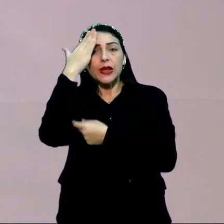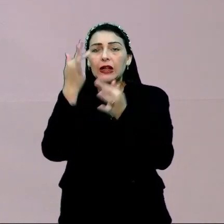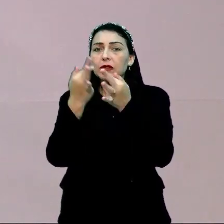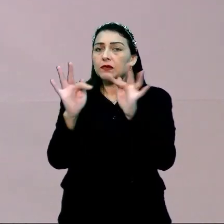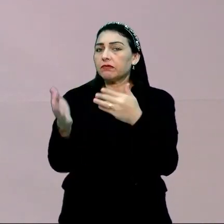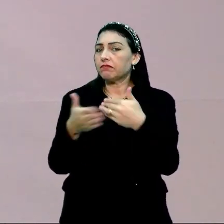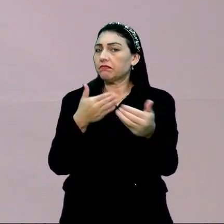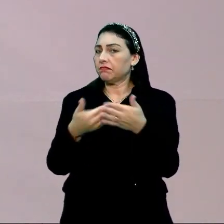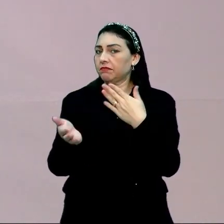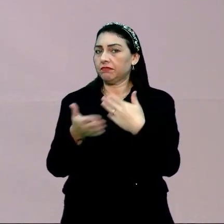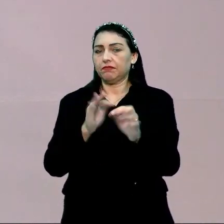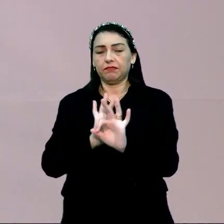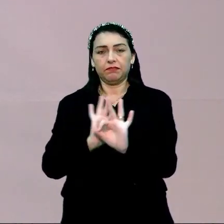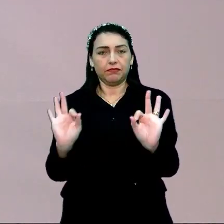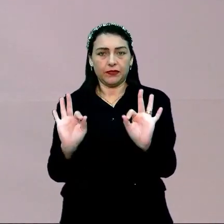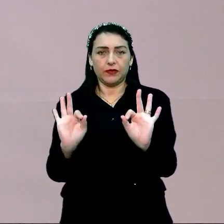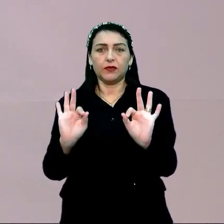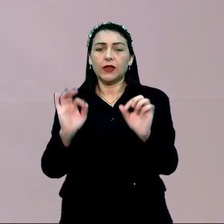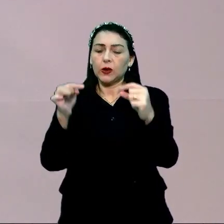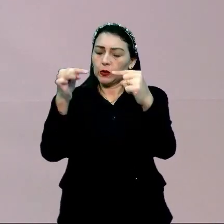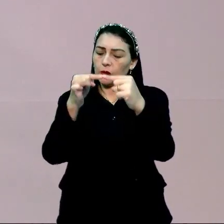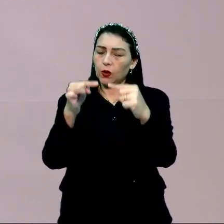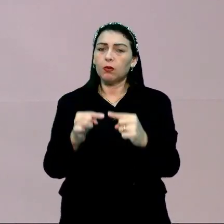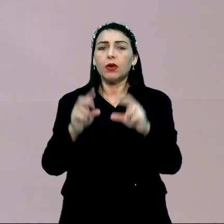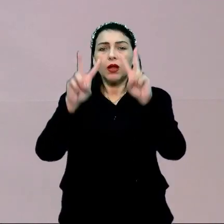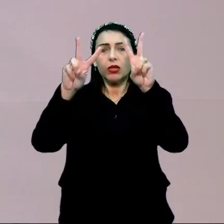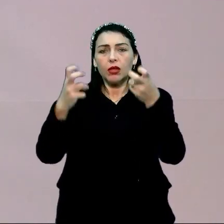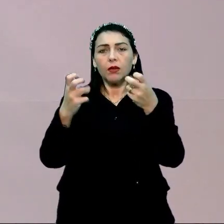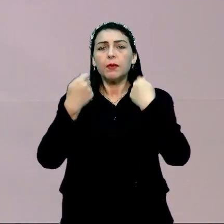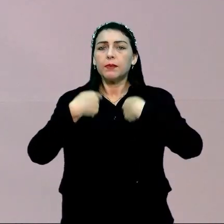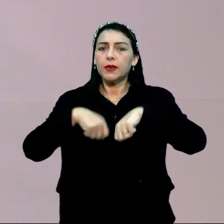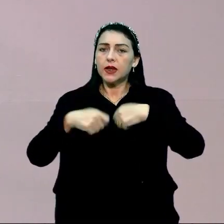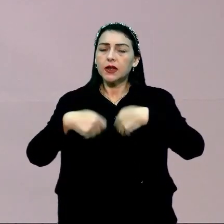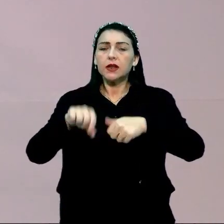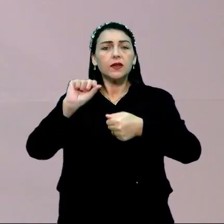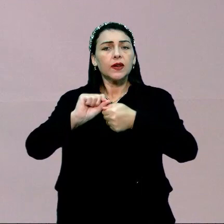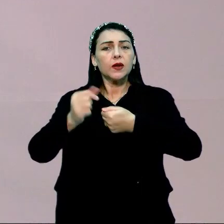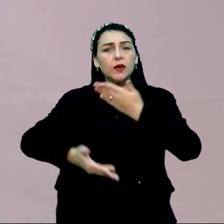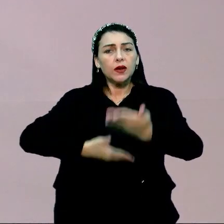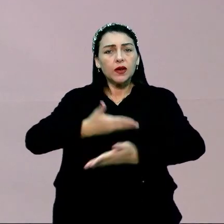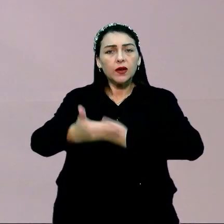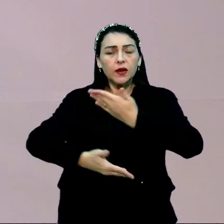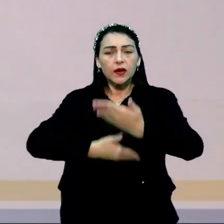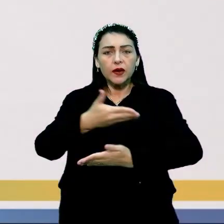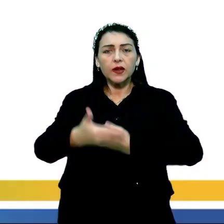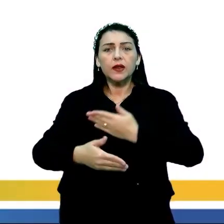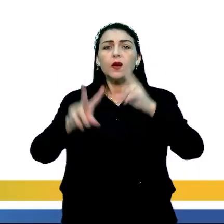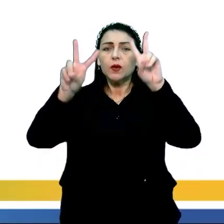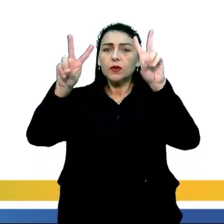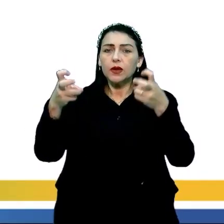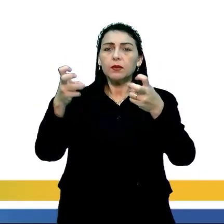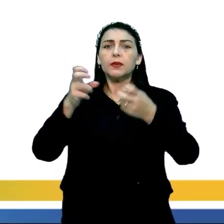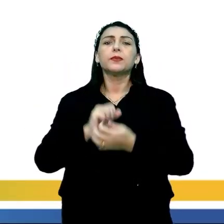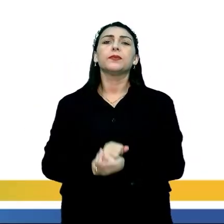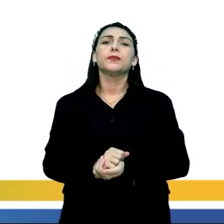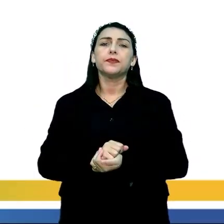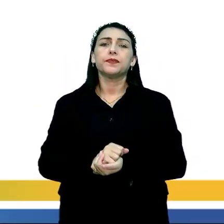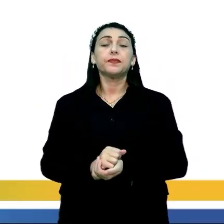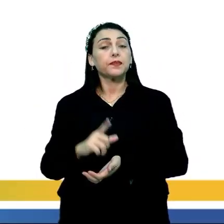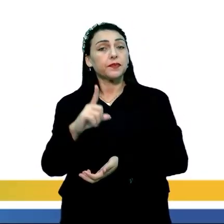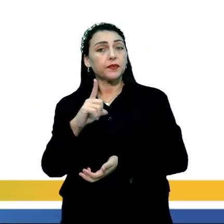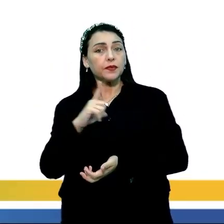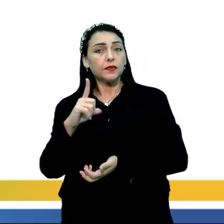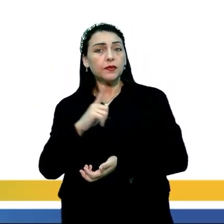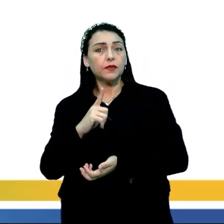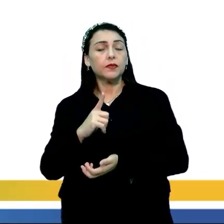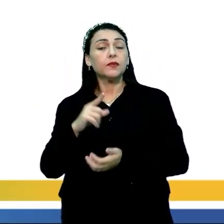que vai encaixar em qualquer tema. Então, ela precisa fazer uma relação direta com o tema. Nós temos